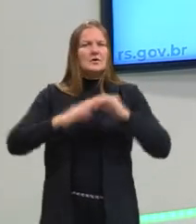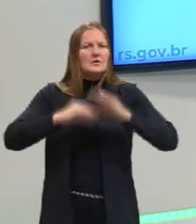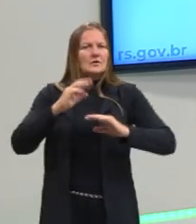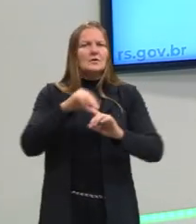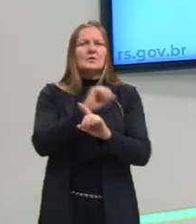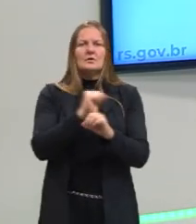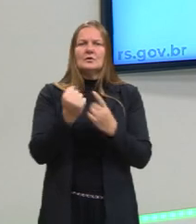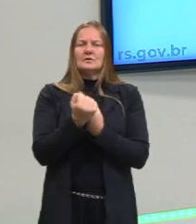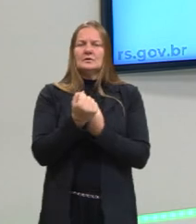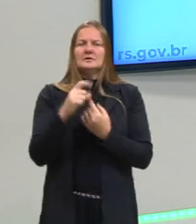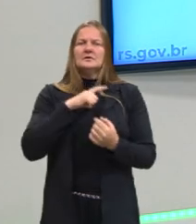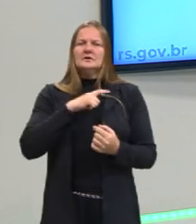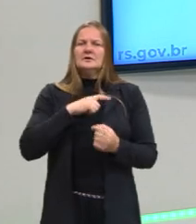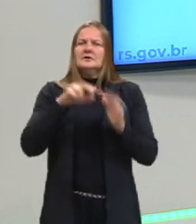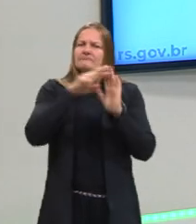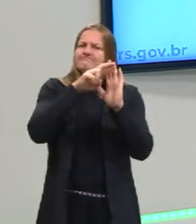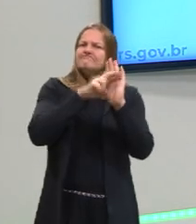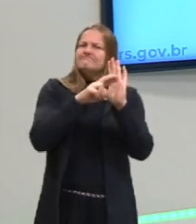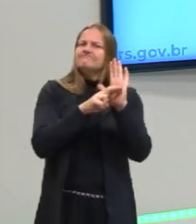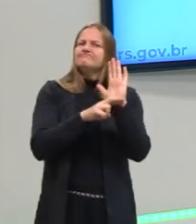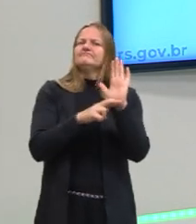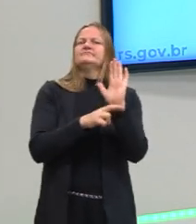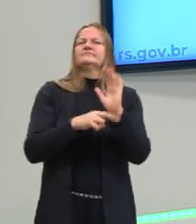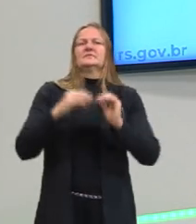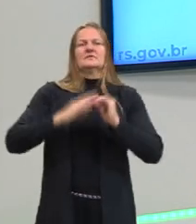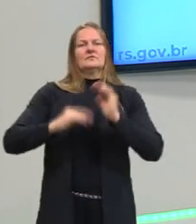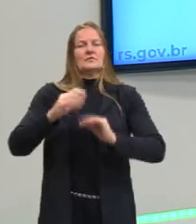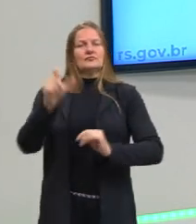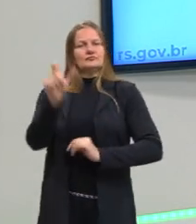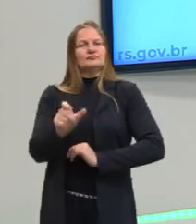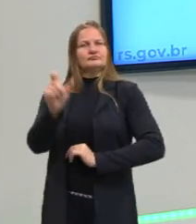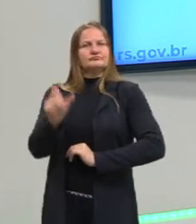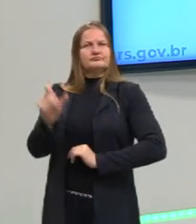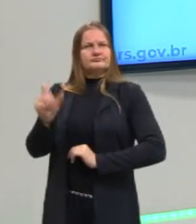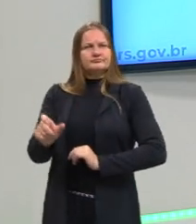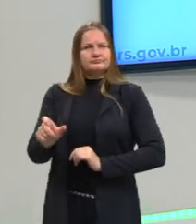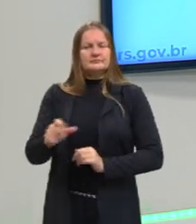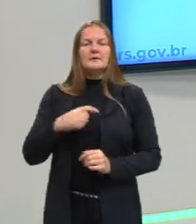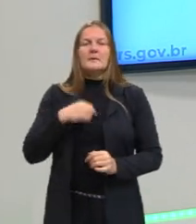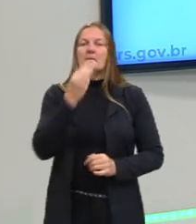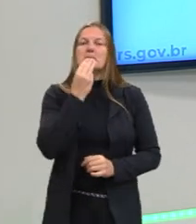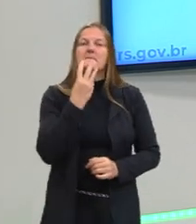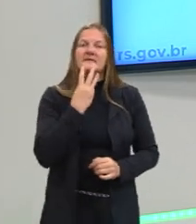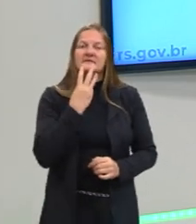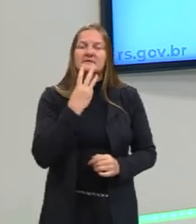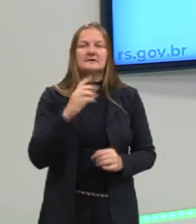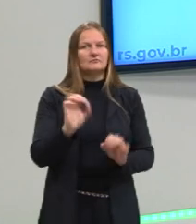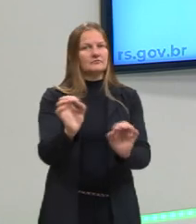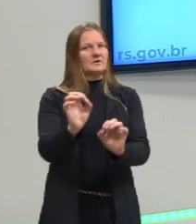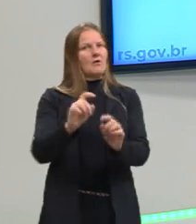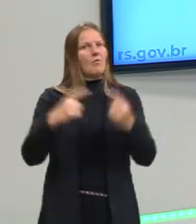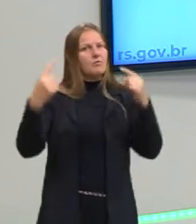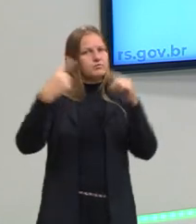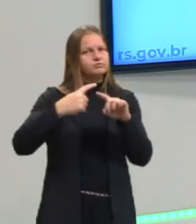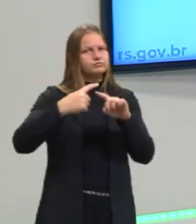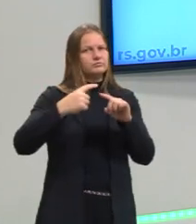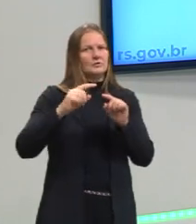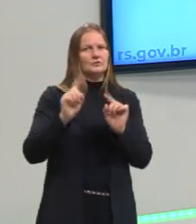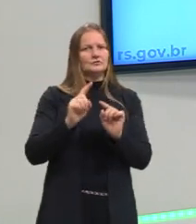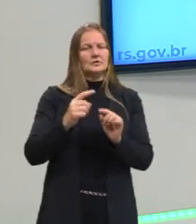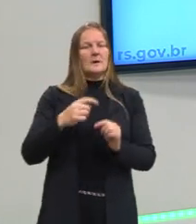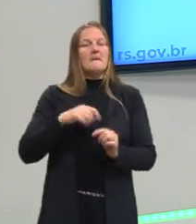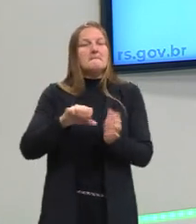fatos sociais são os fatos que regem a ação dos indivíduos o Max zebra Vai dizer que não ele vai dar importância